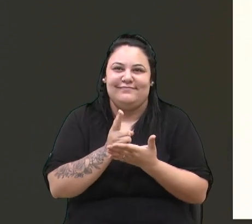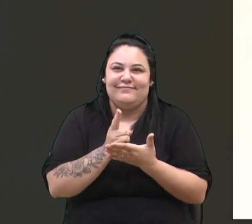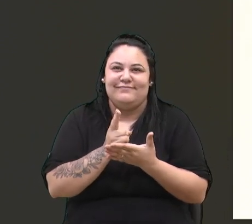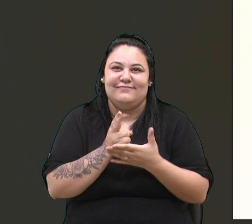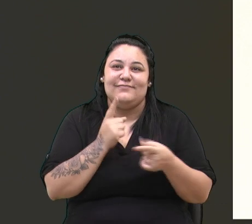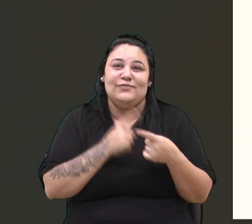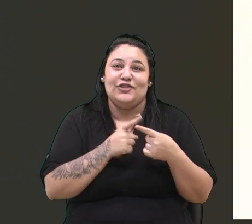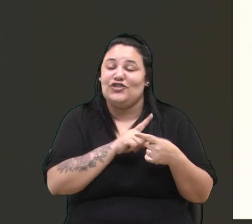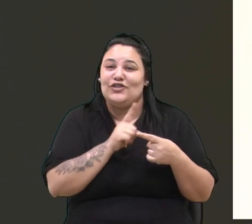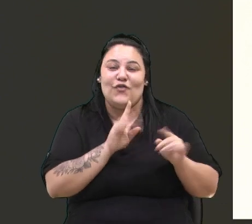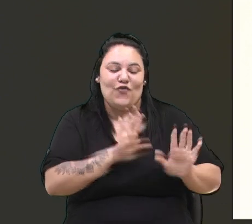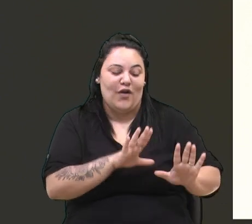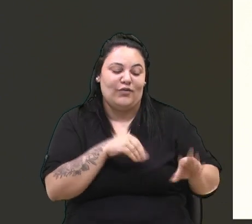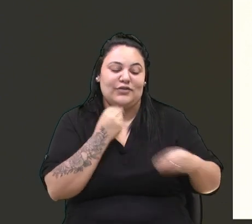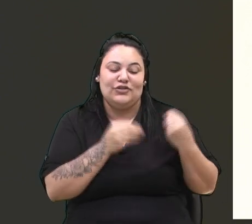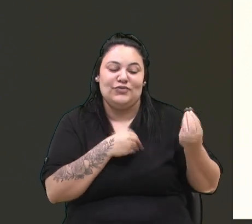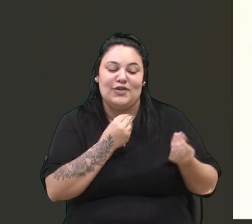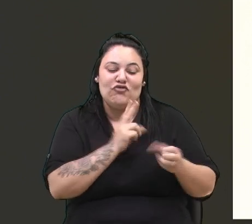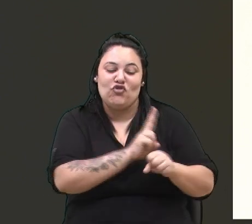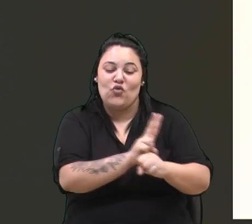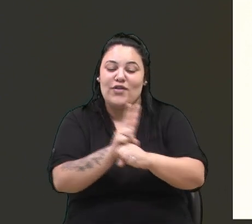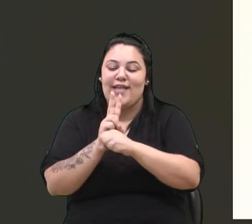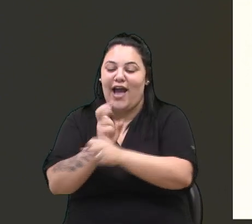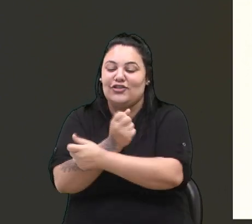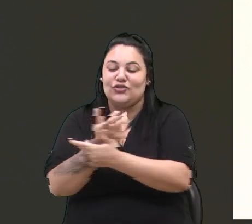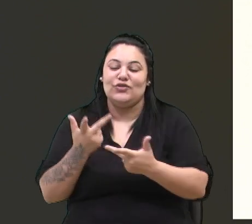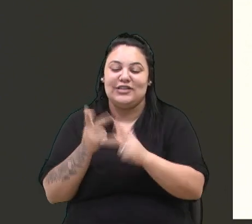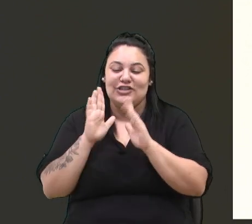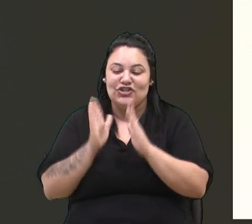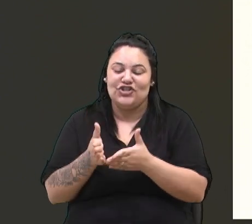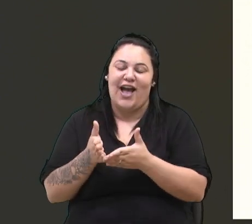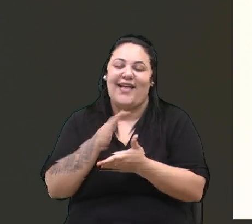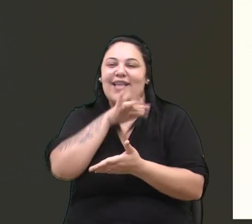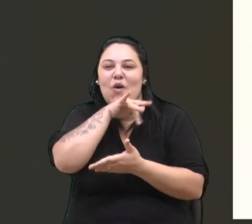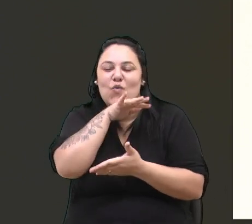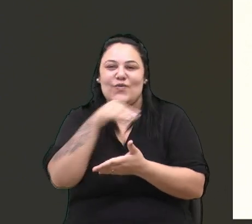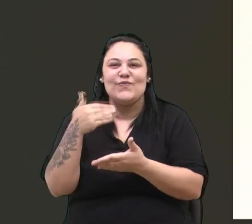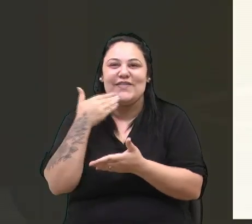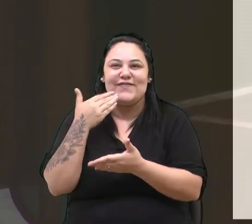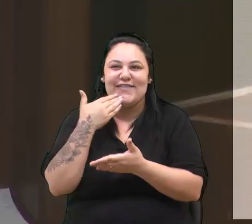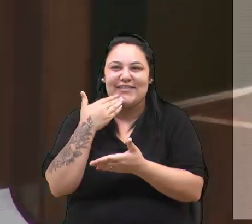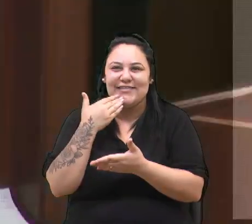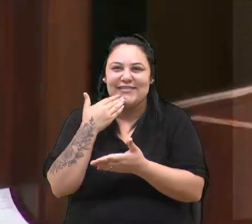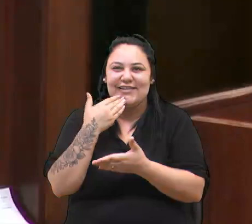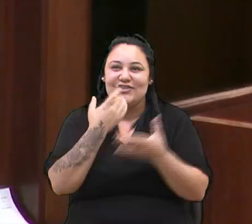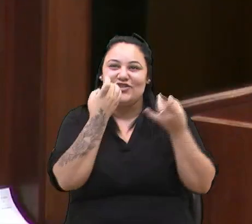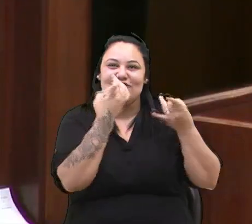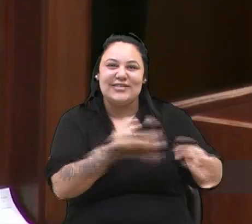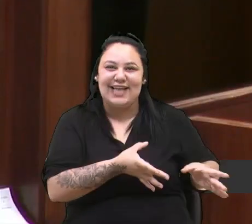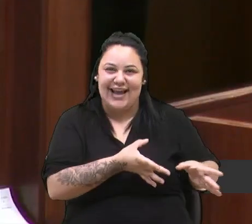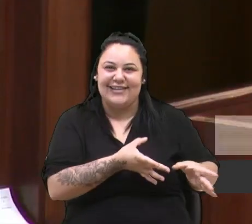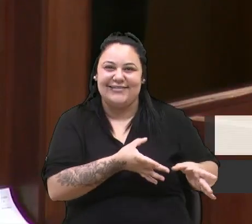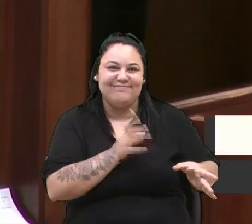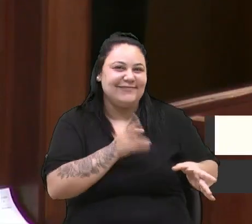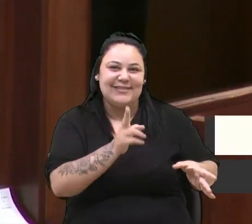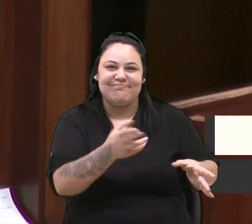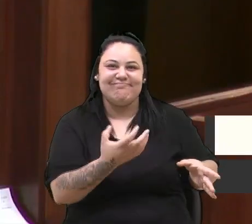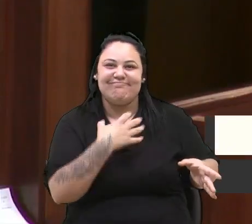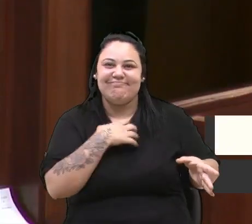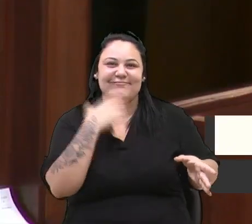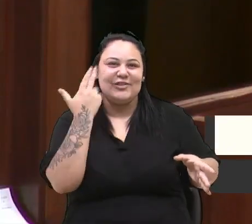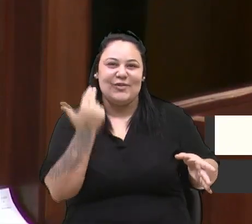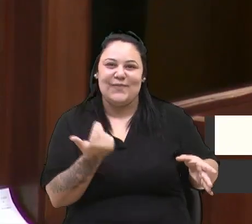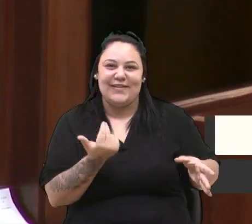com aquele sentimento de cuidar de coisas que já estão quebradas. A gente acaba descartando muitas vezes. Assim